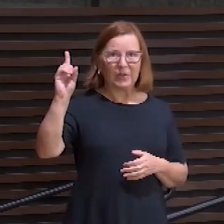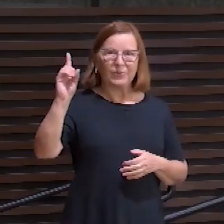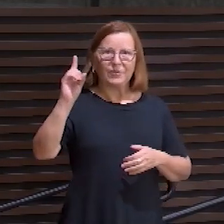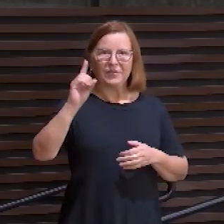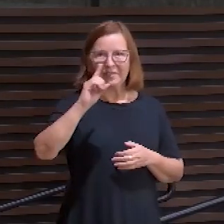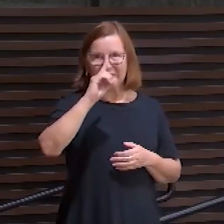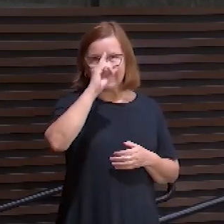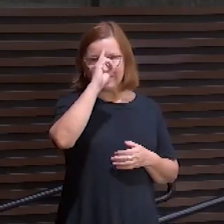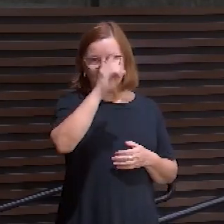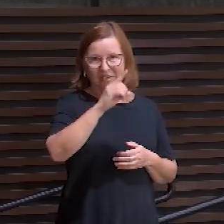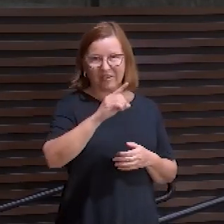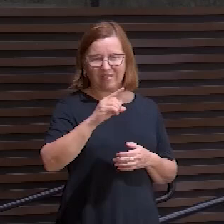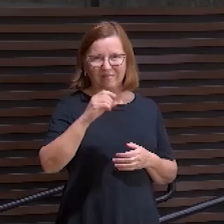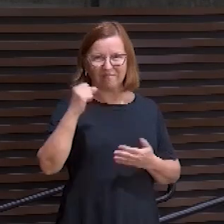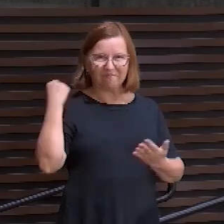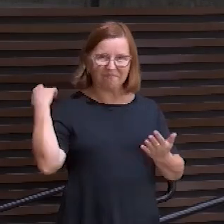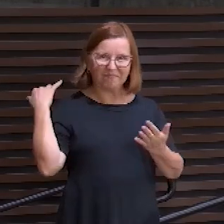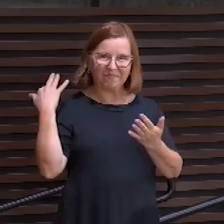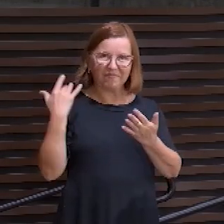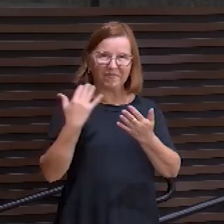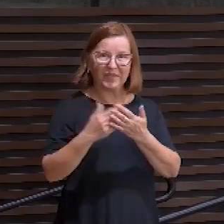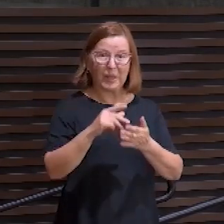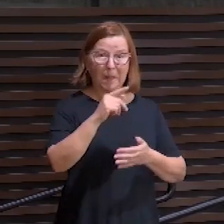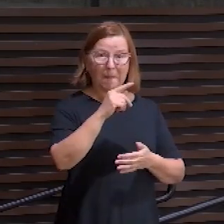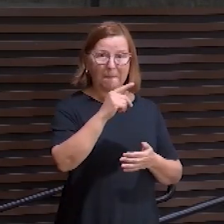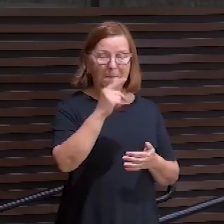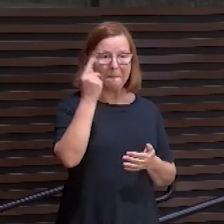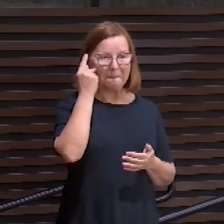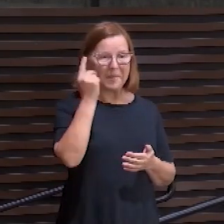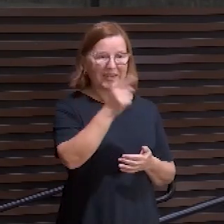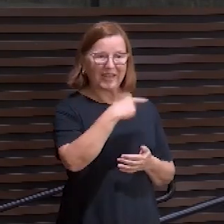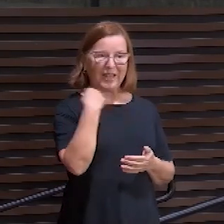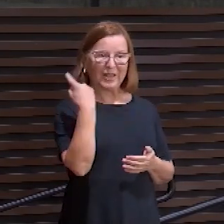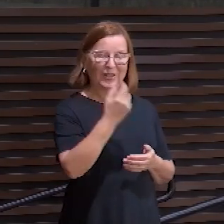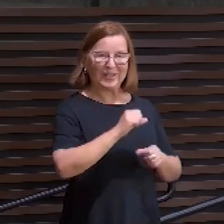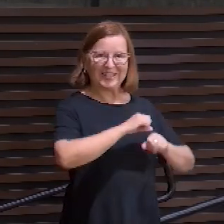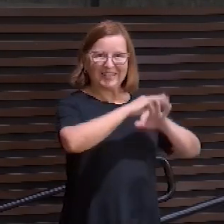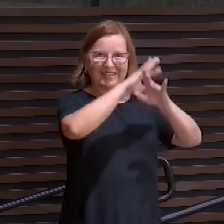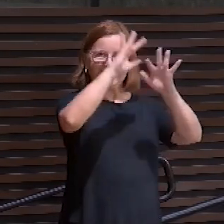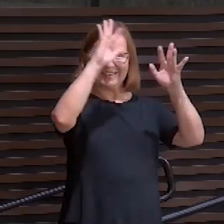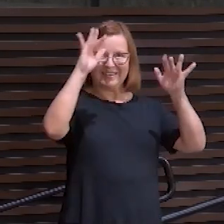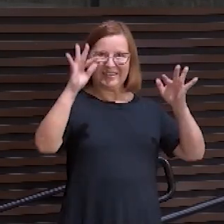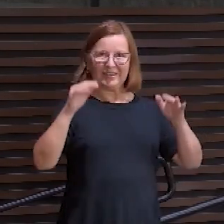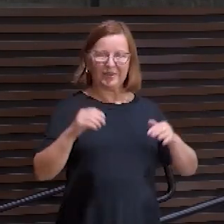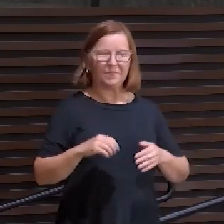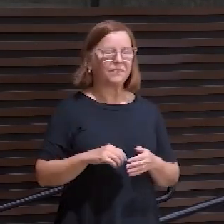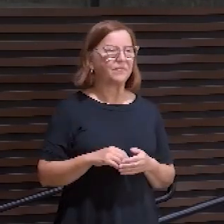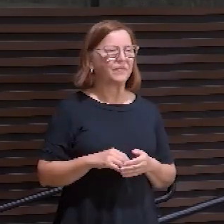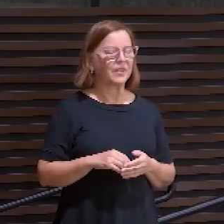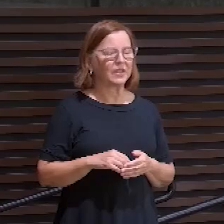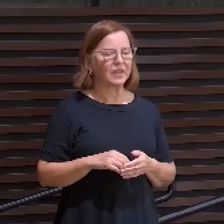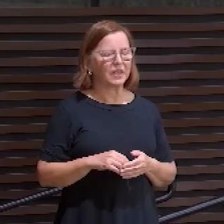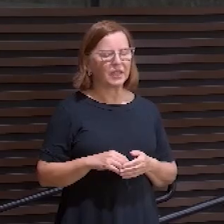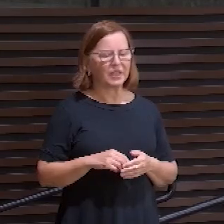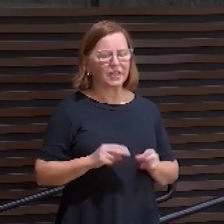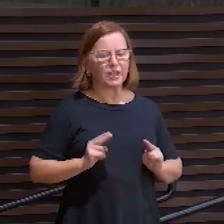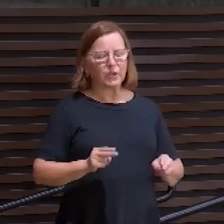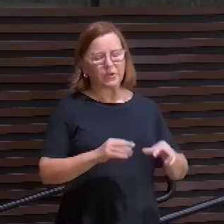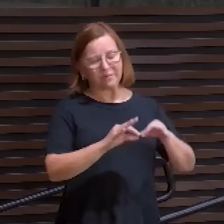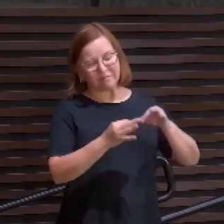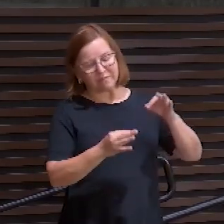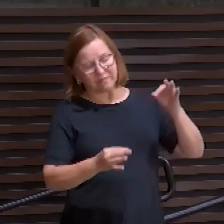preordenou desde a eternidade para a nossa glória. Ele vai descrever aqui a